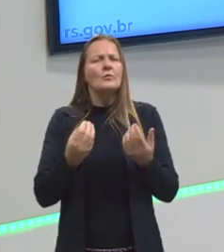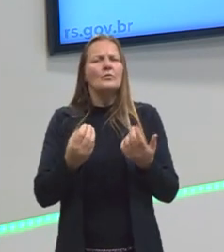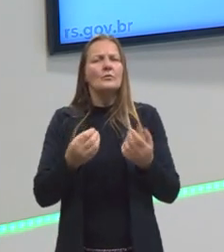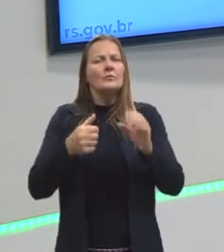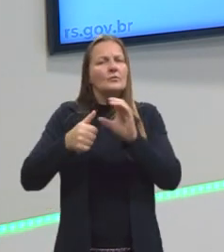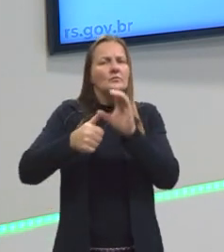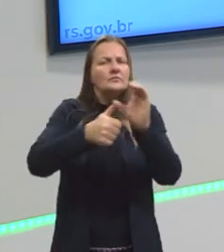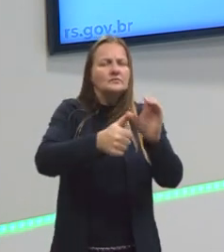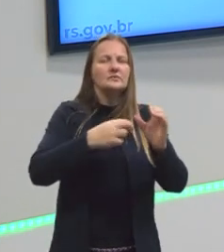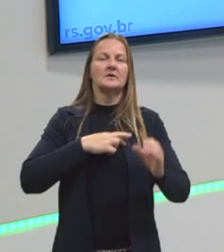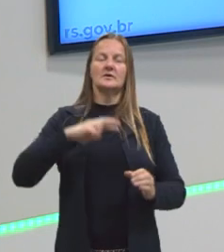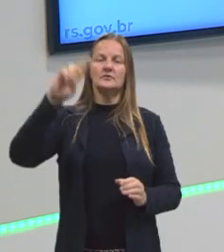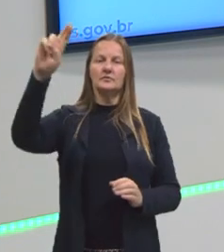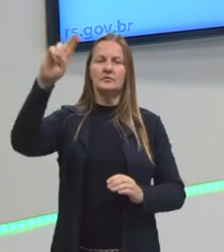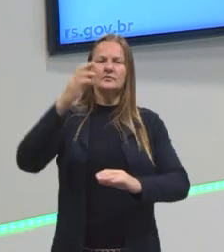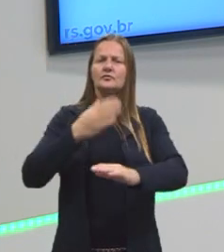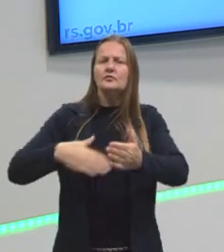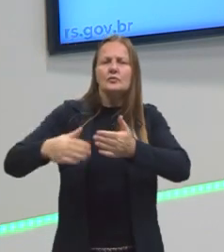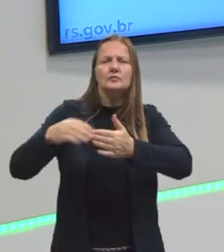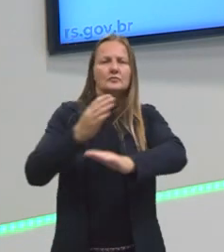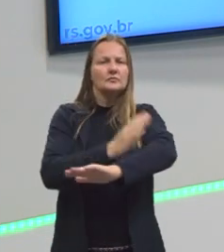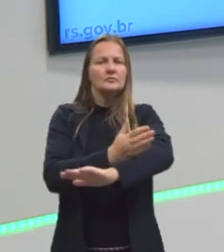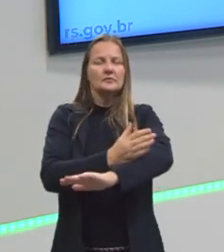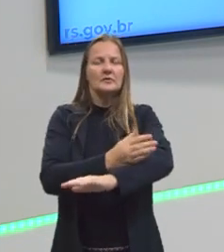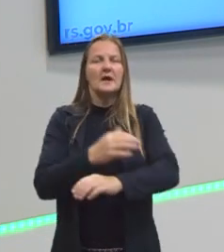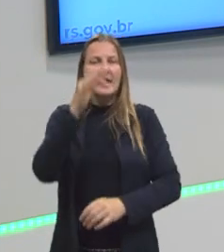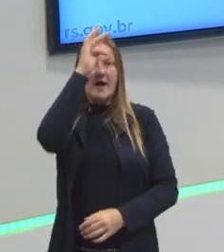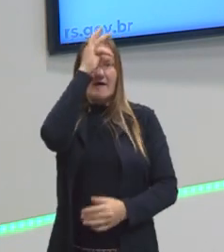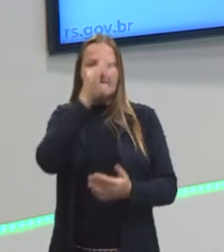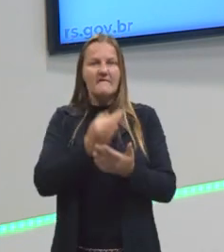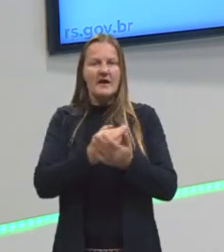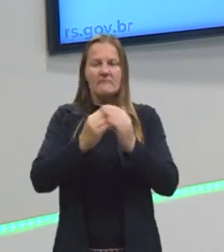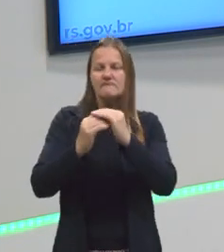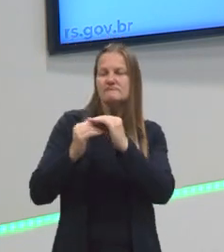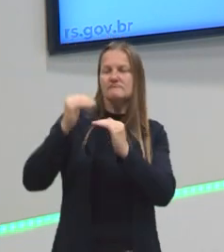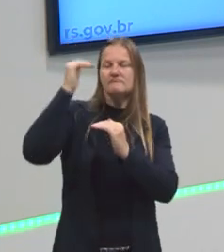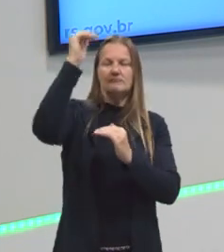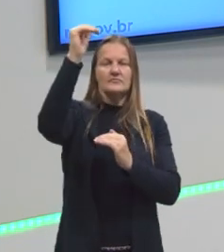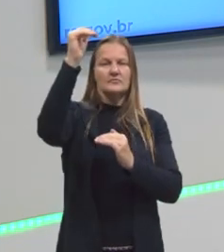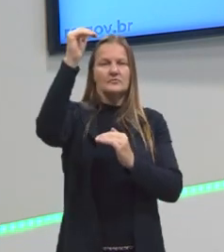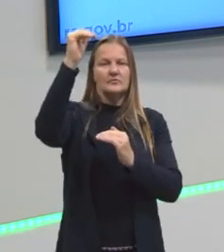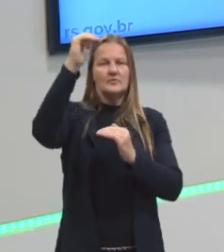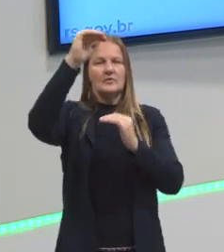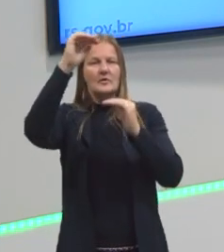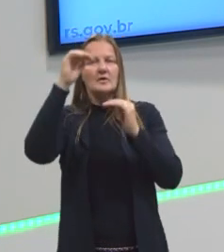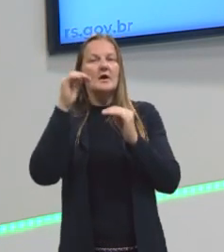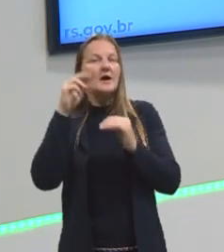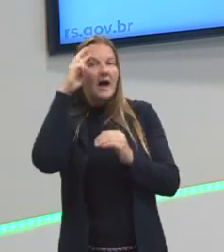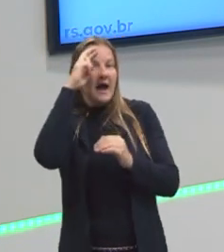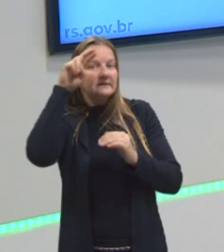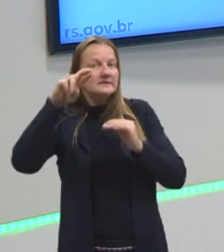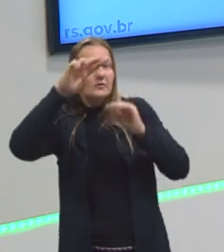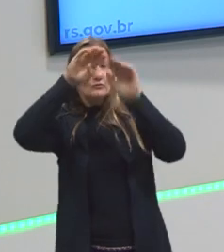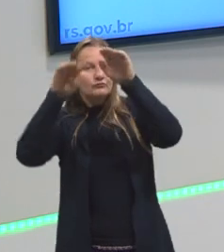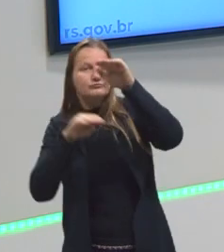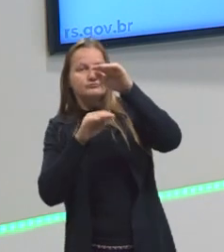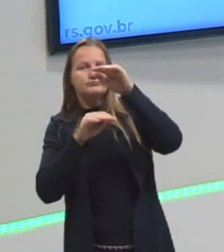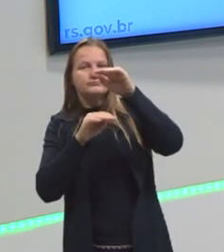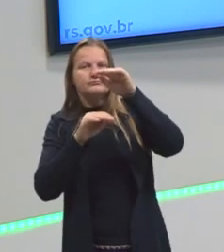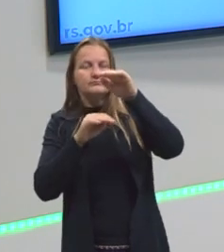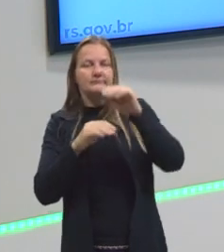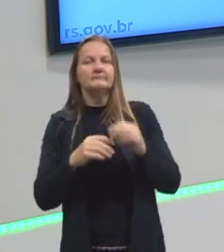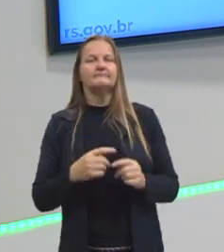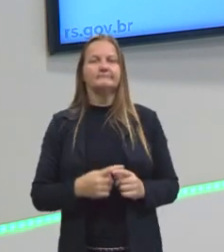e claro nas religiões na Idade Média a fé superou a razão não é sempre a fé está no nível superior